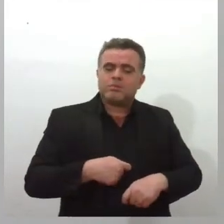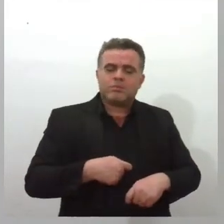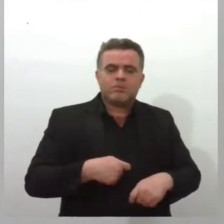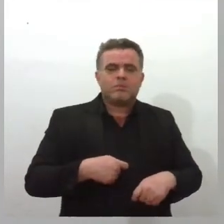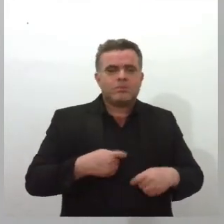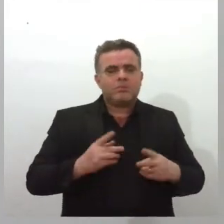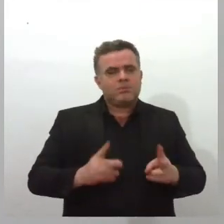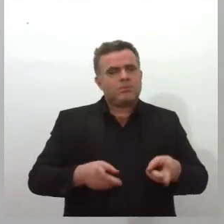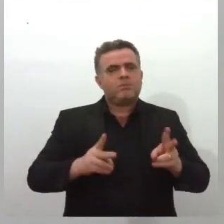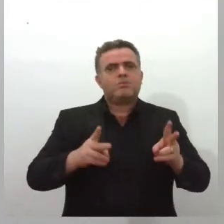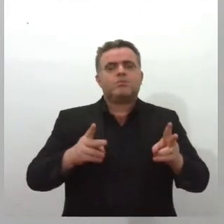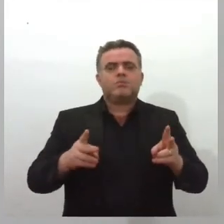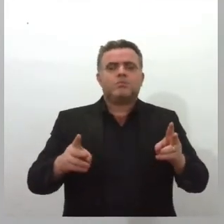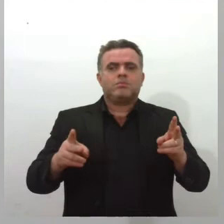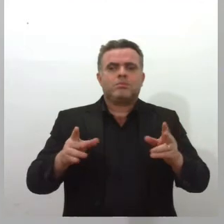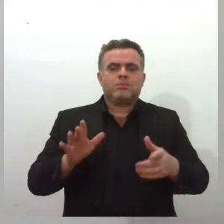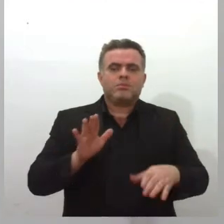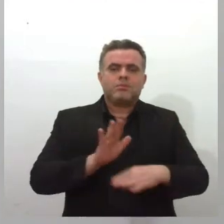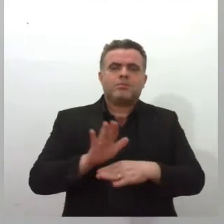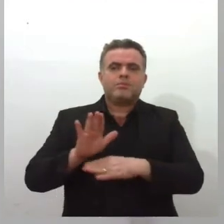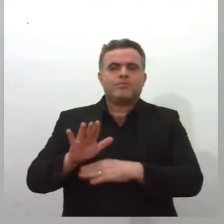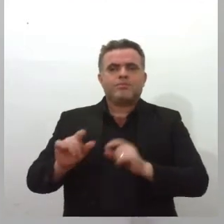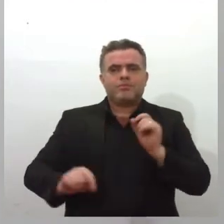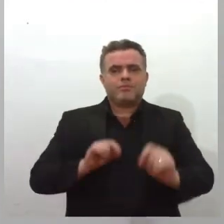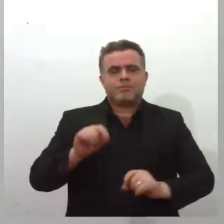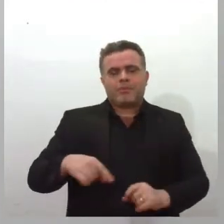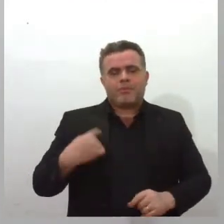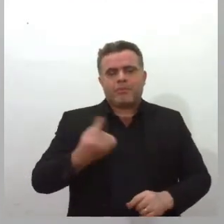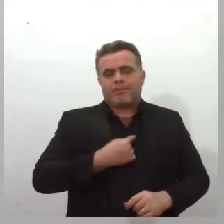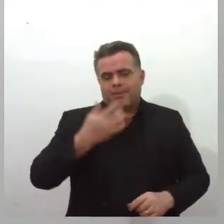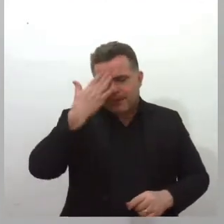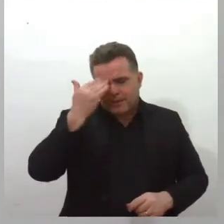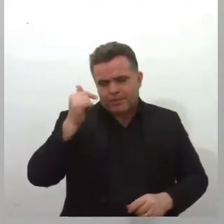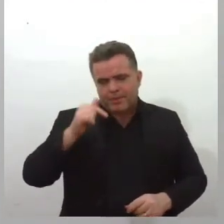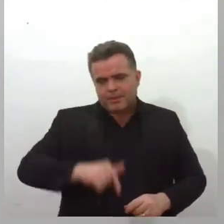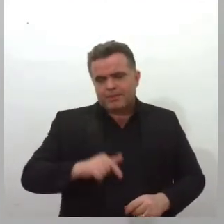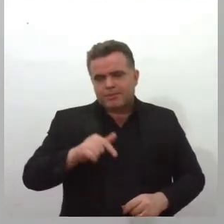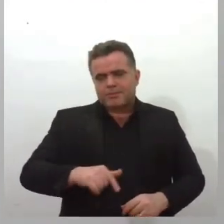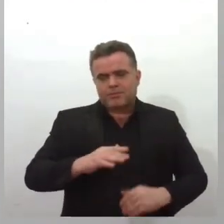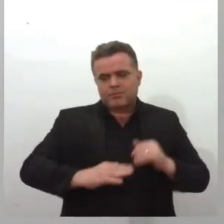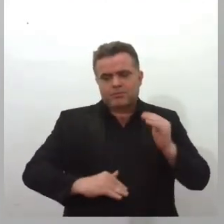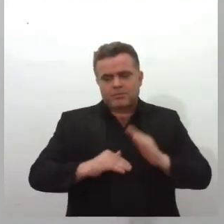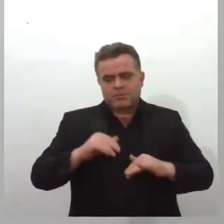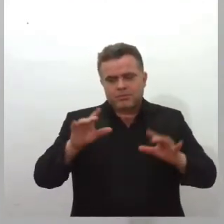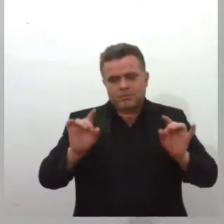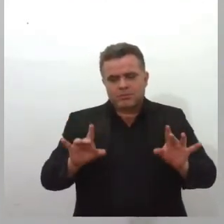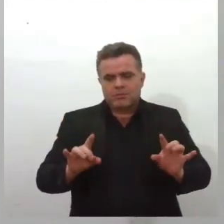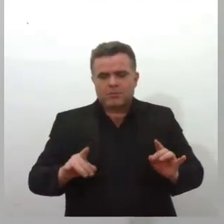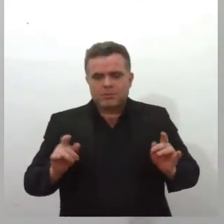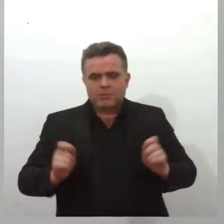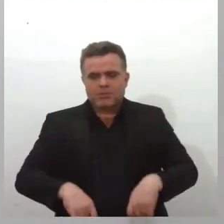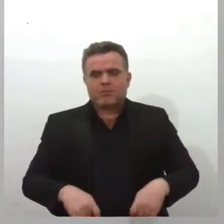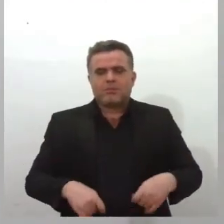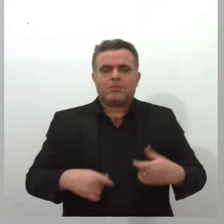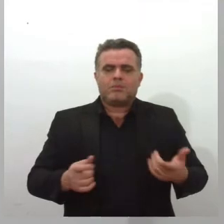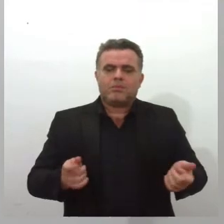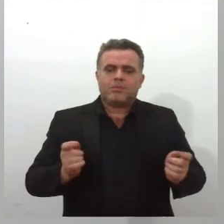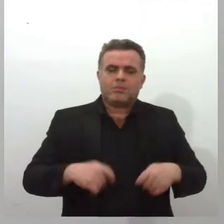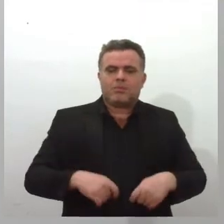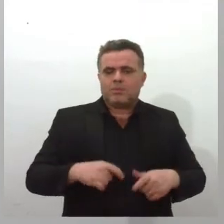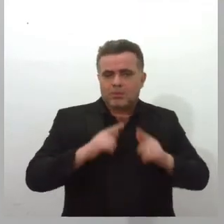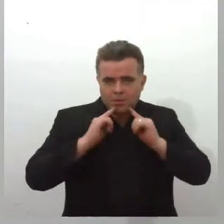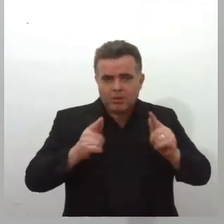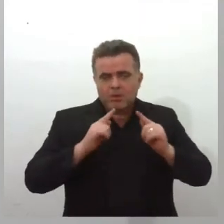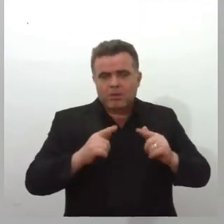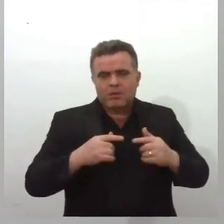suprir, sabe, essa demanda, porque a gente sabe que aqui em Aracaju, por ter uma delegacia especializada, o atendimento flui, a pessoa pode até fazer a denúncia por meio